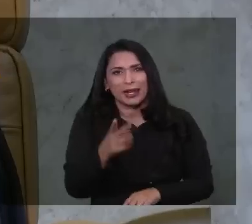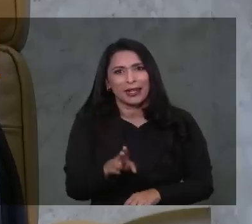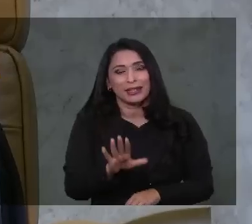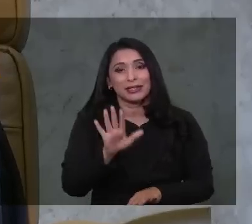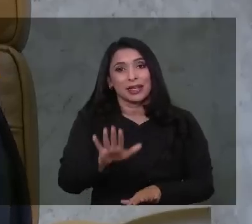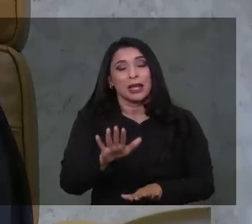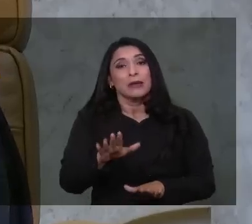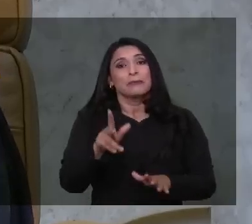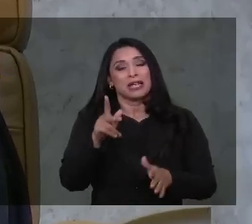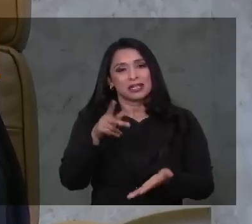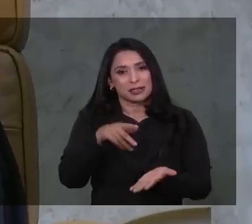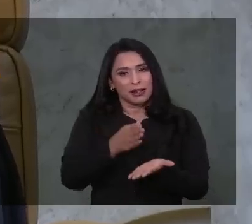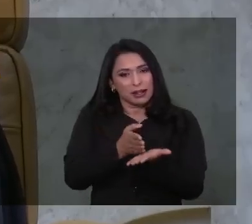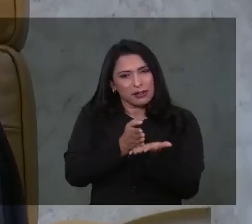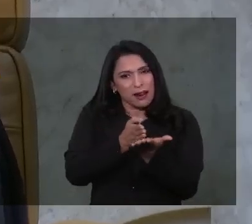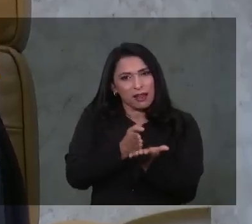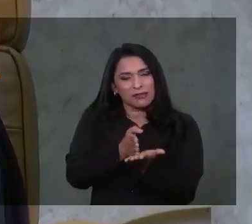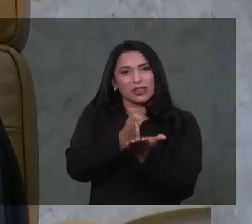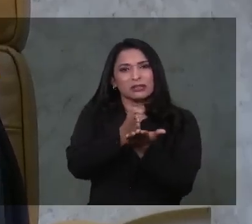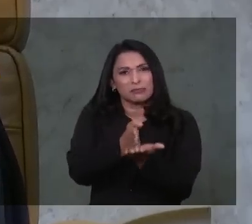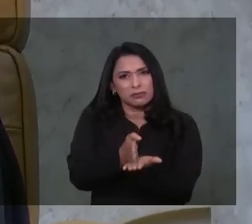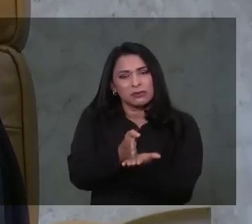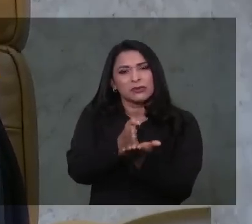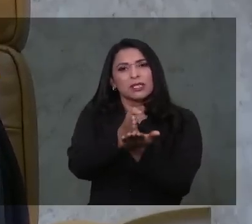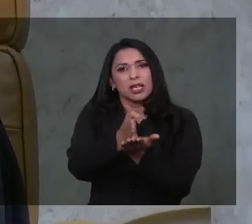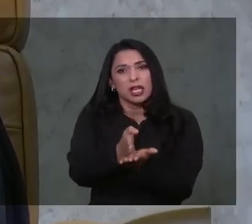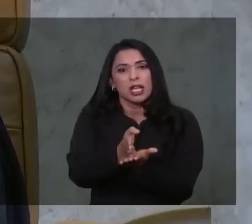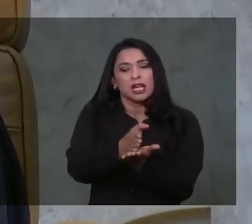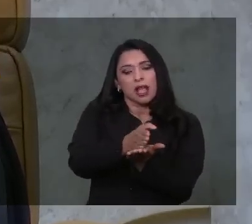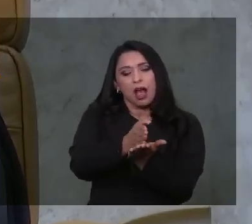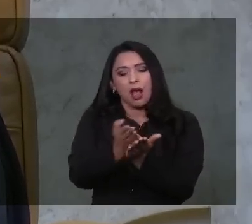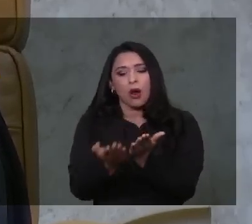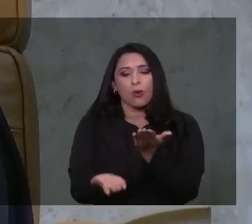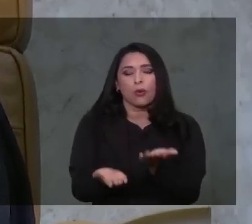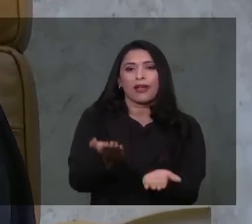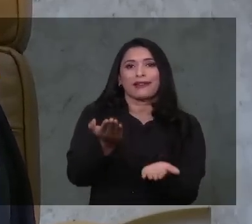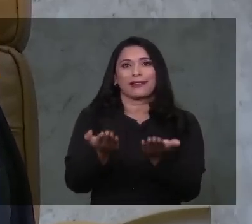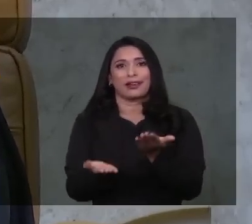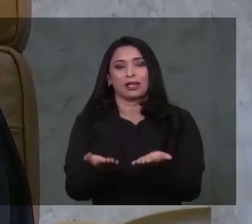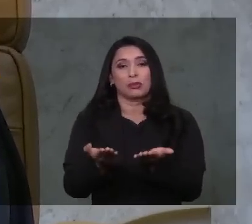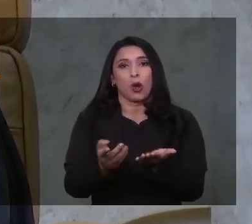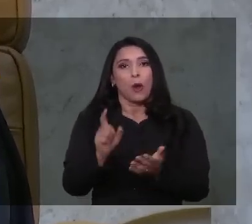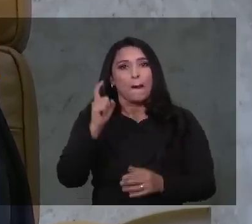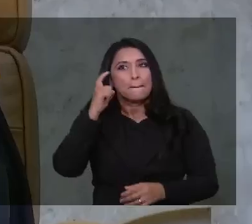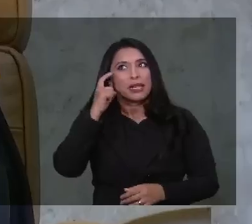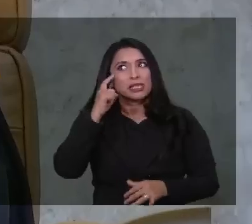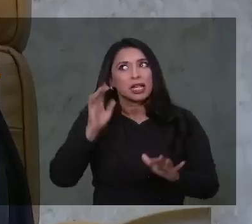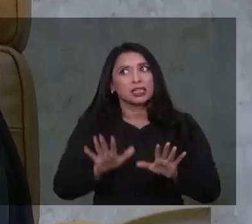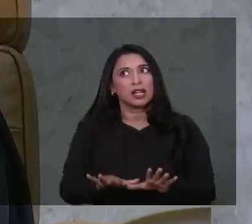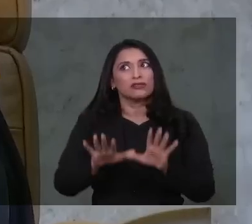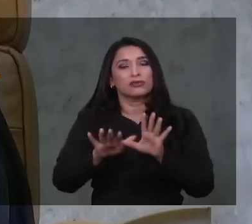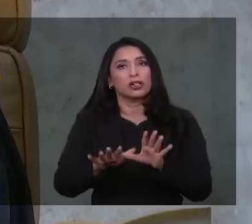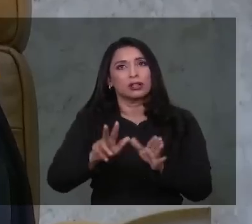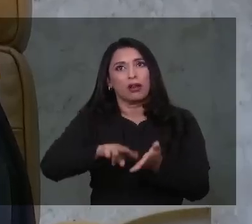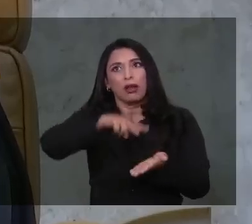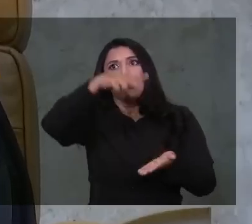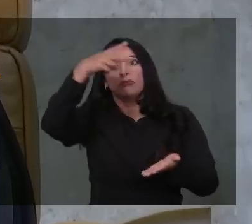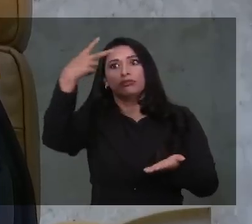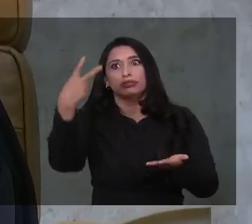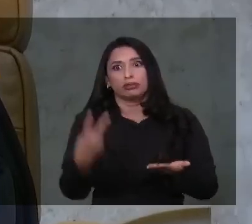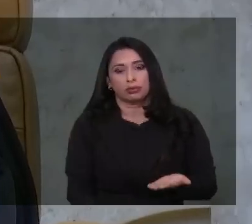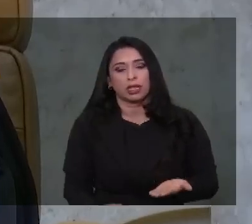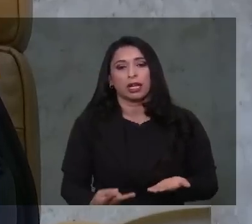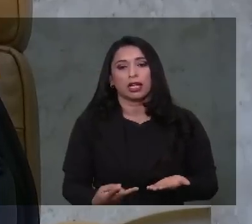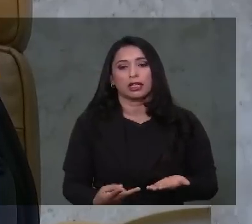equilibrista, ele tem de saber que está se equilibrando, porque se ele achar que está voando, ele vai cair. E